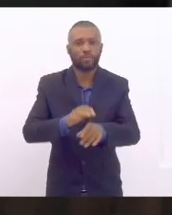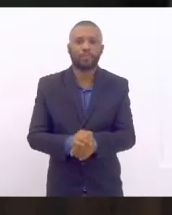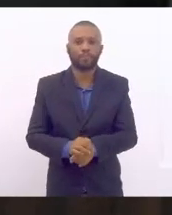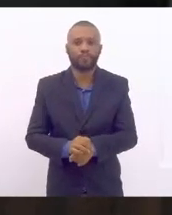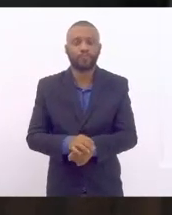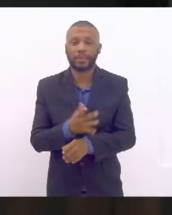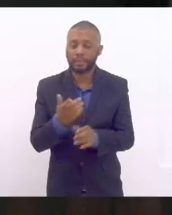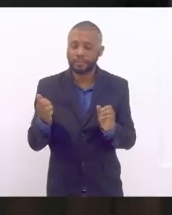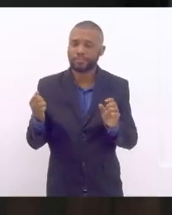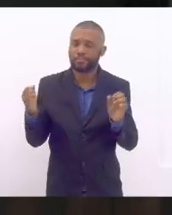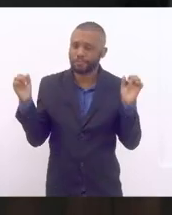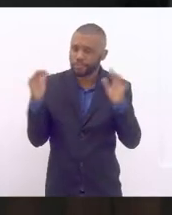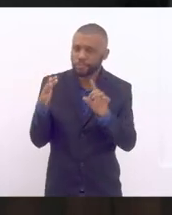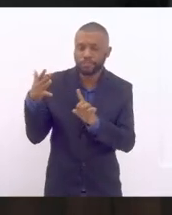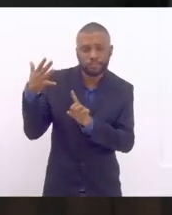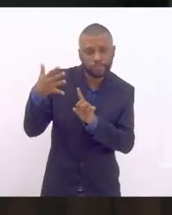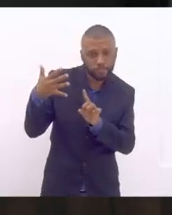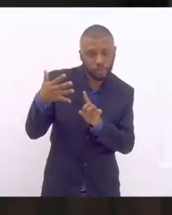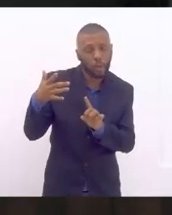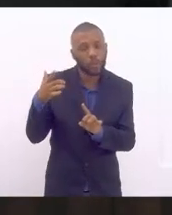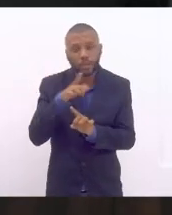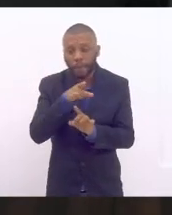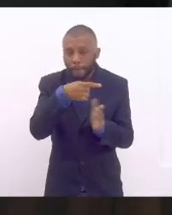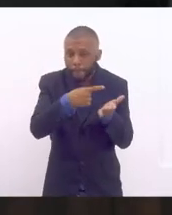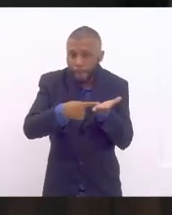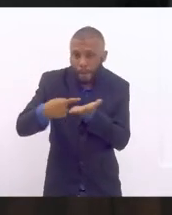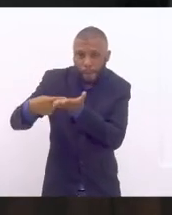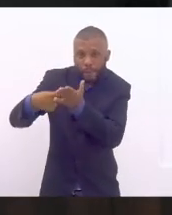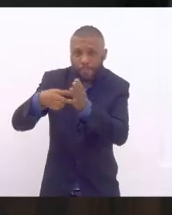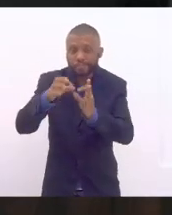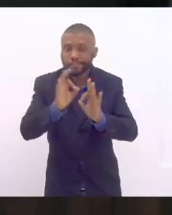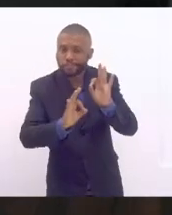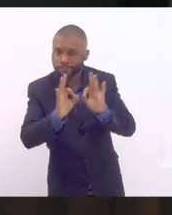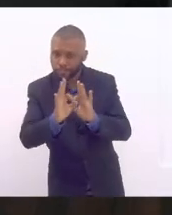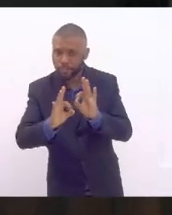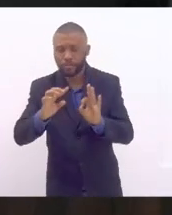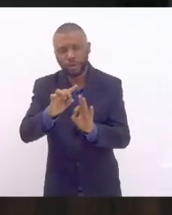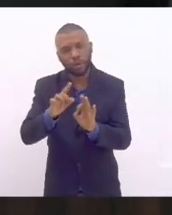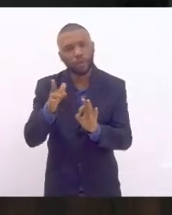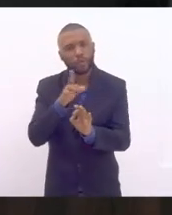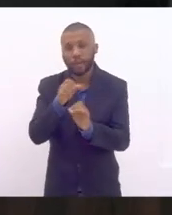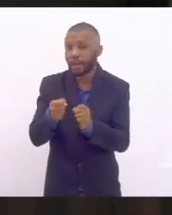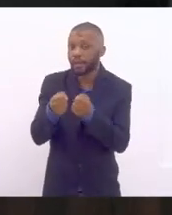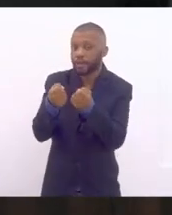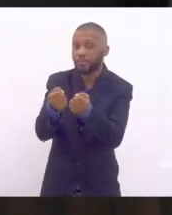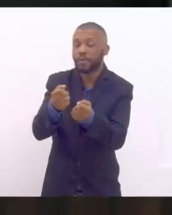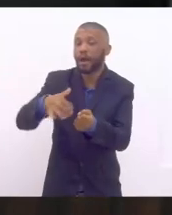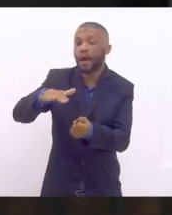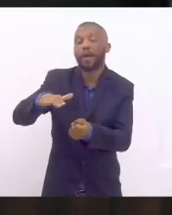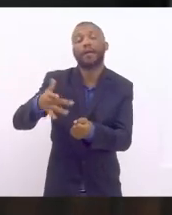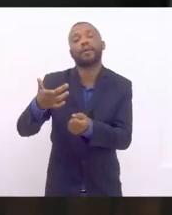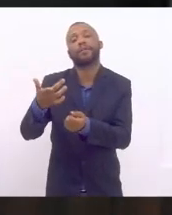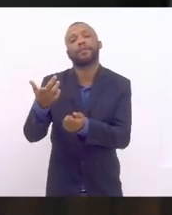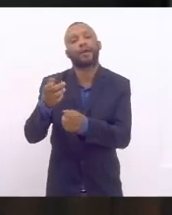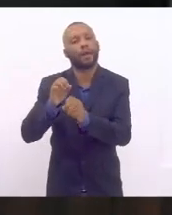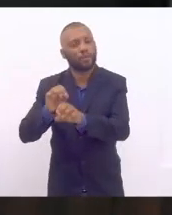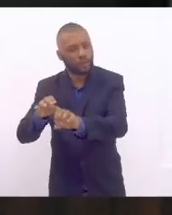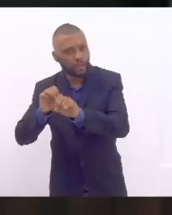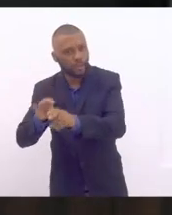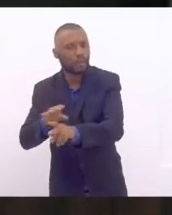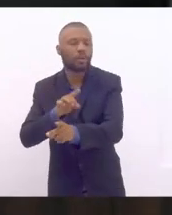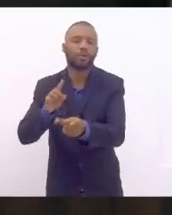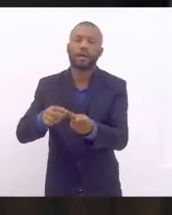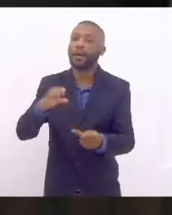sair desse encontro com uma agenda que nos permite a mobilizar as nossas bancadas e garantir a saúde da educação e da ciência e